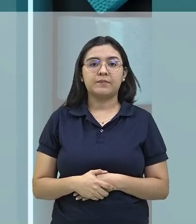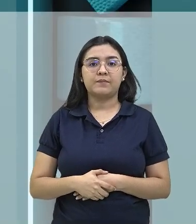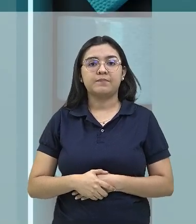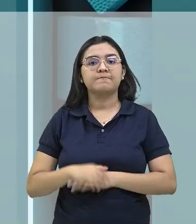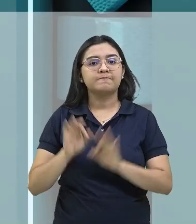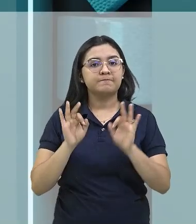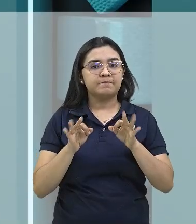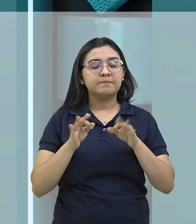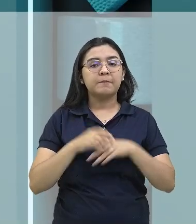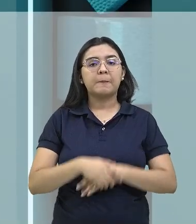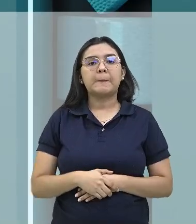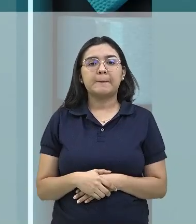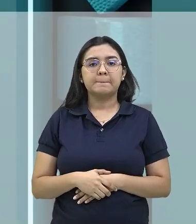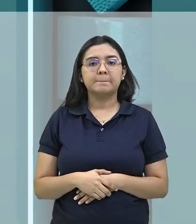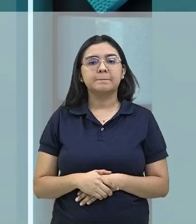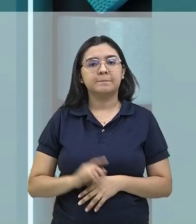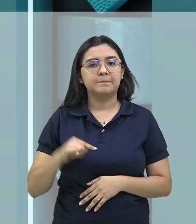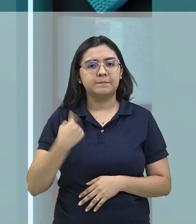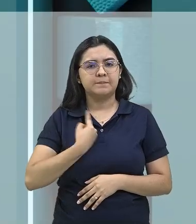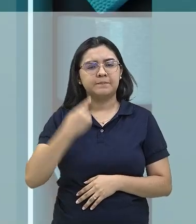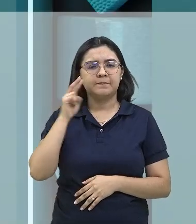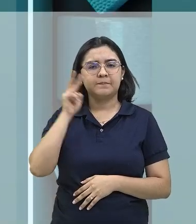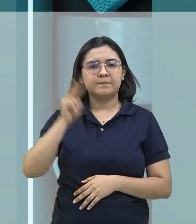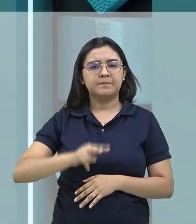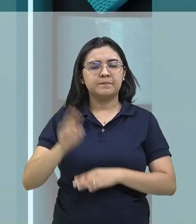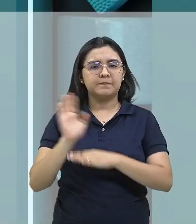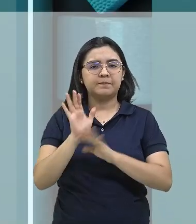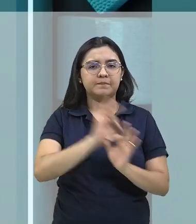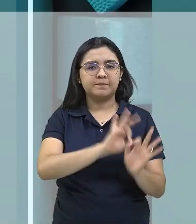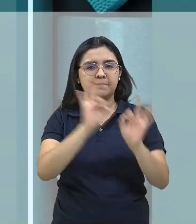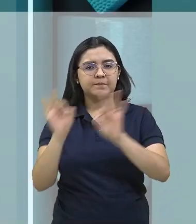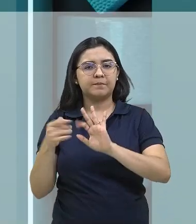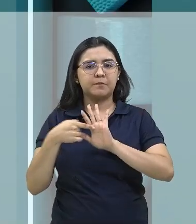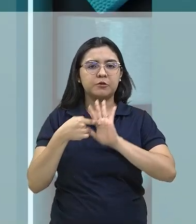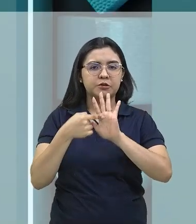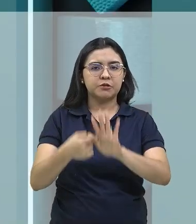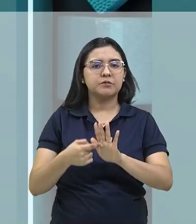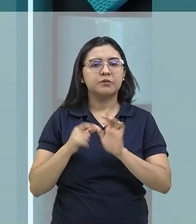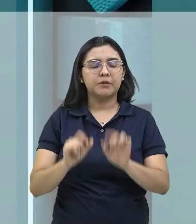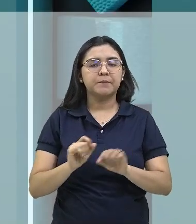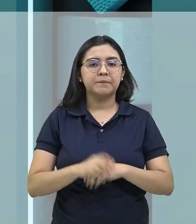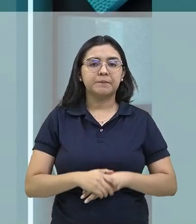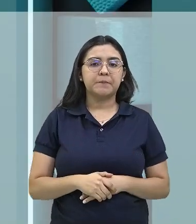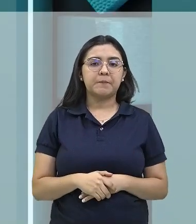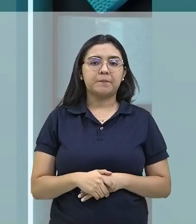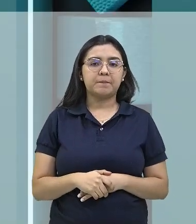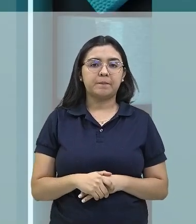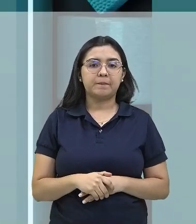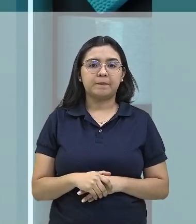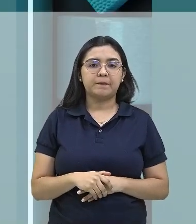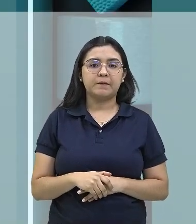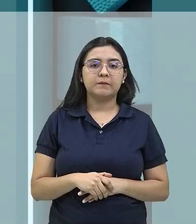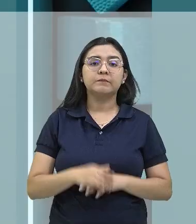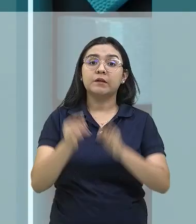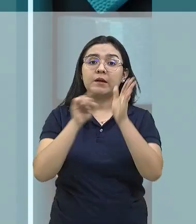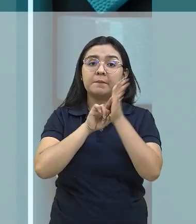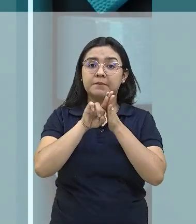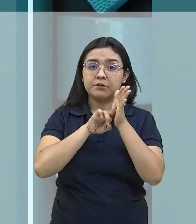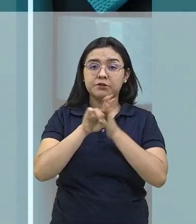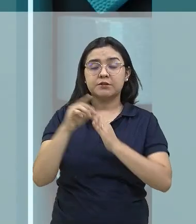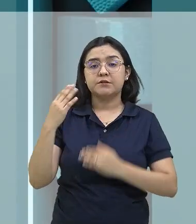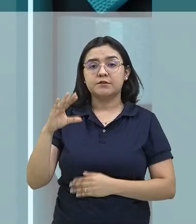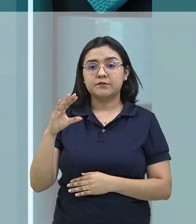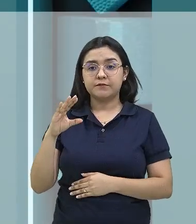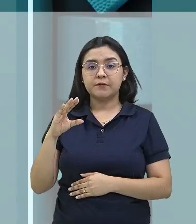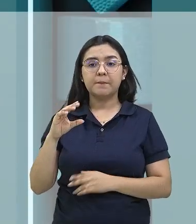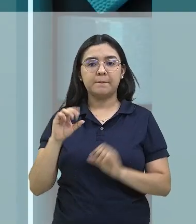Muito bem. Então, tivemos aí uma pequena animação mostrando que a pesquisa científica ela